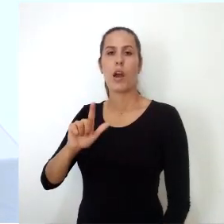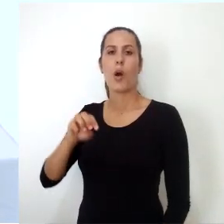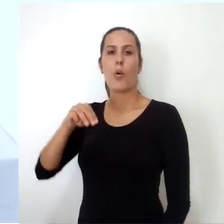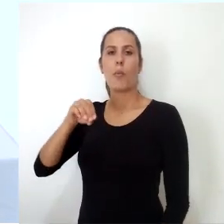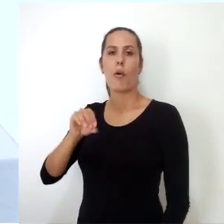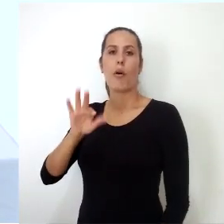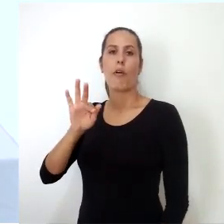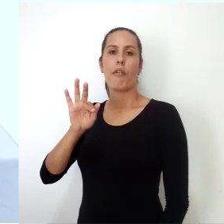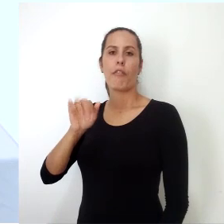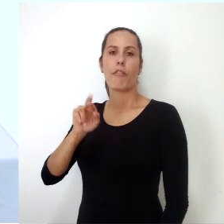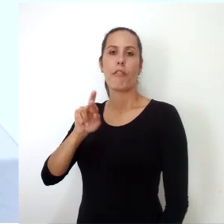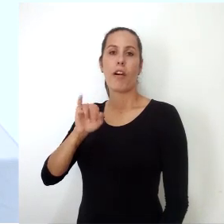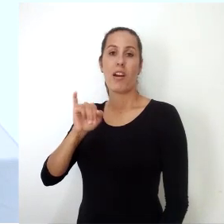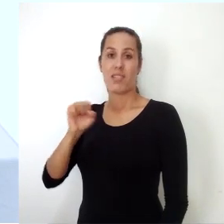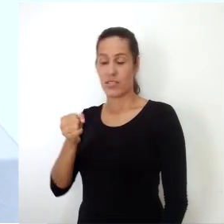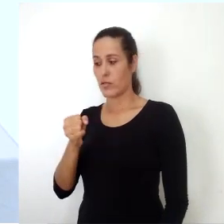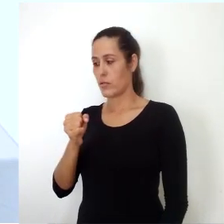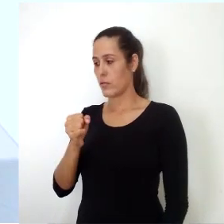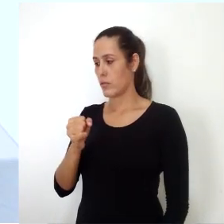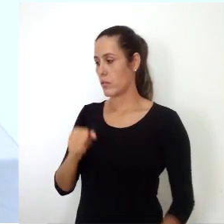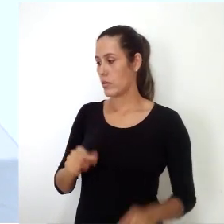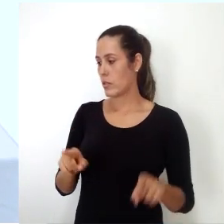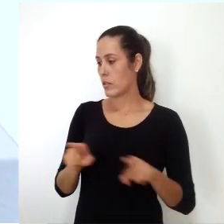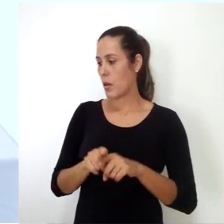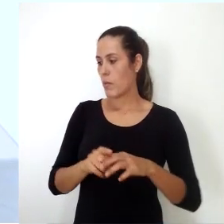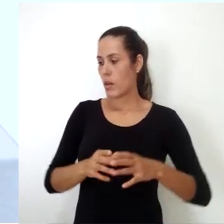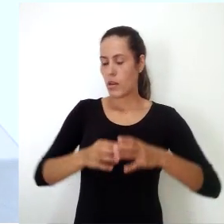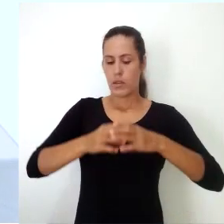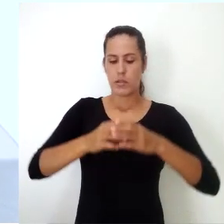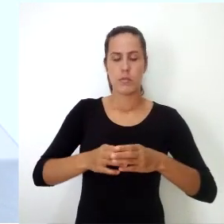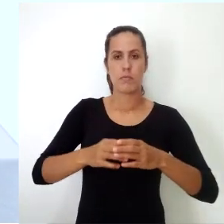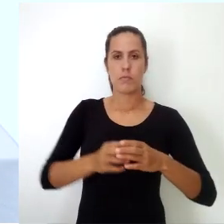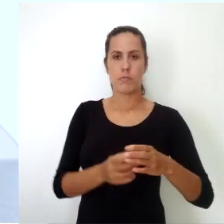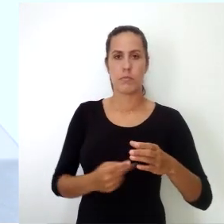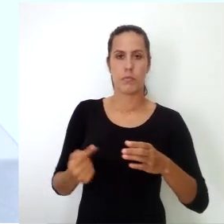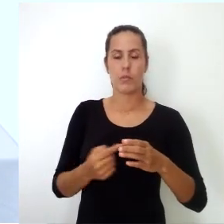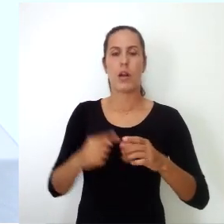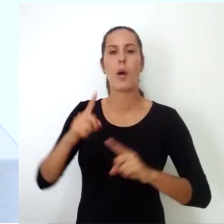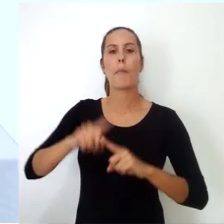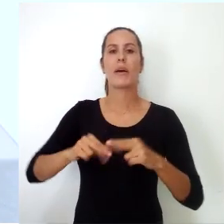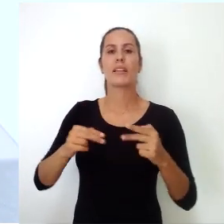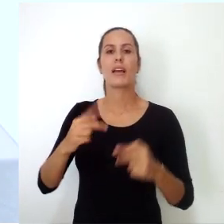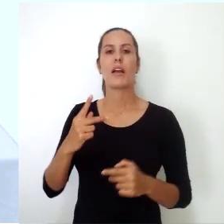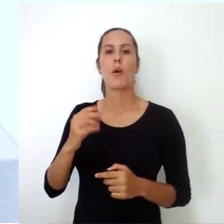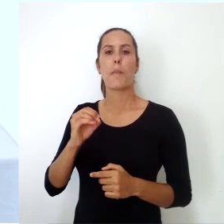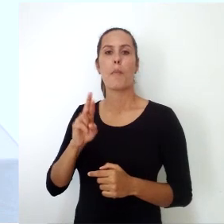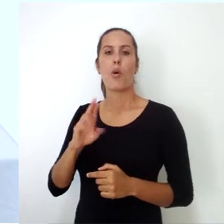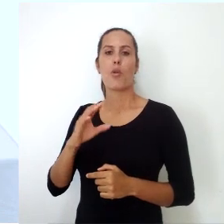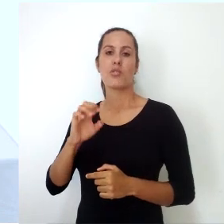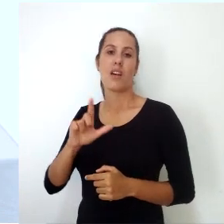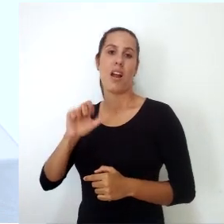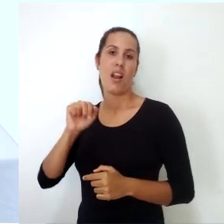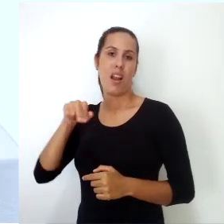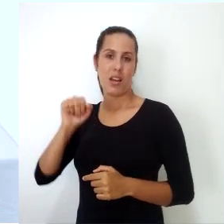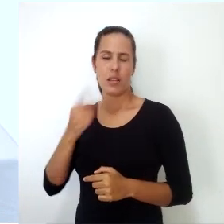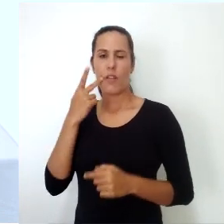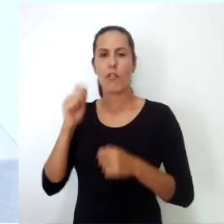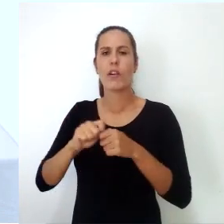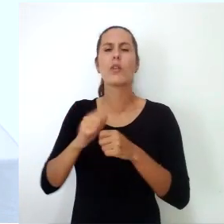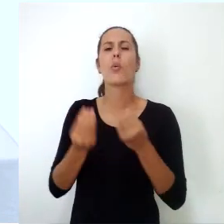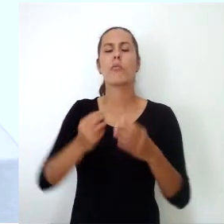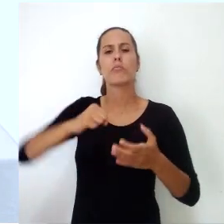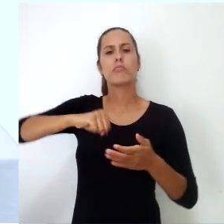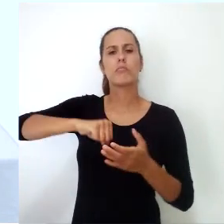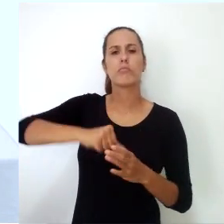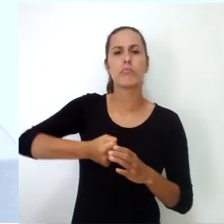material de laboratório, que a gente chama isso aqui de almofariz, e aqui eu tenho um pistilo, né? Que ele é de porcelana. Eu vou fazer